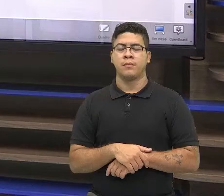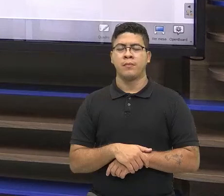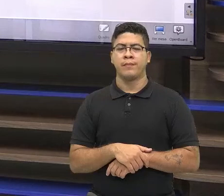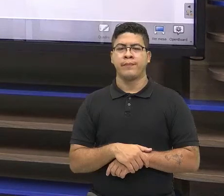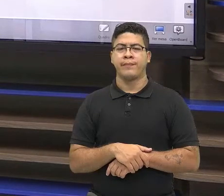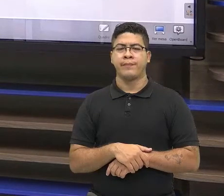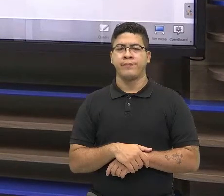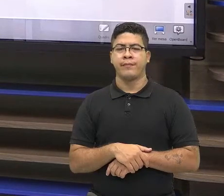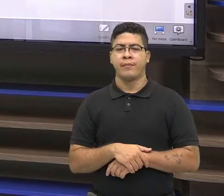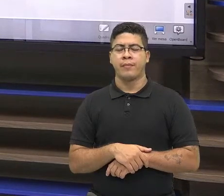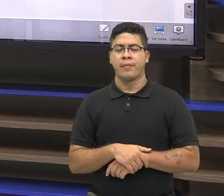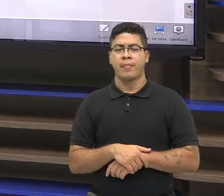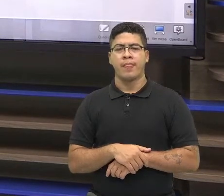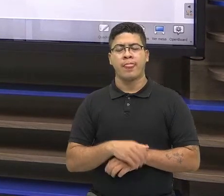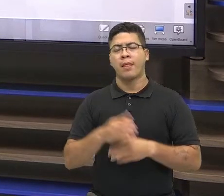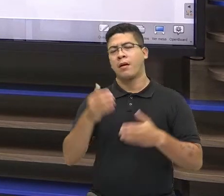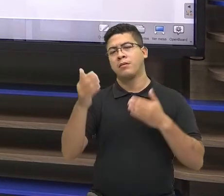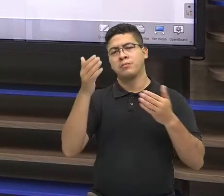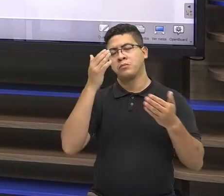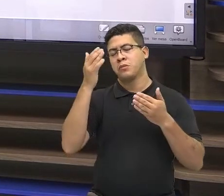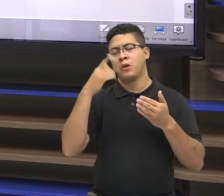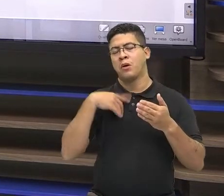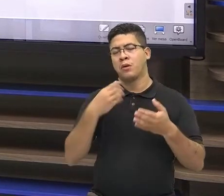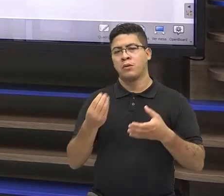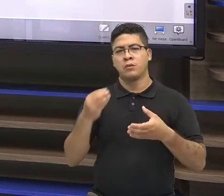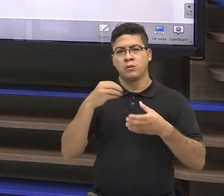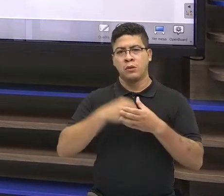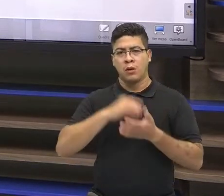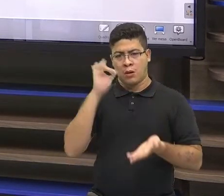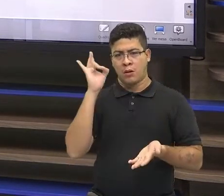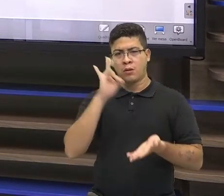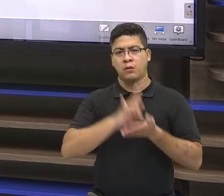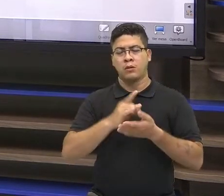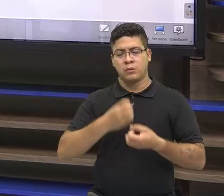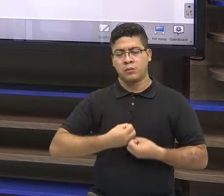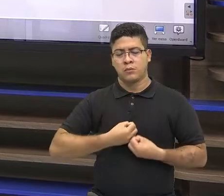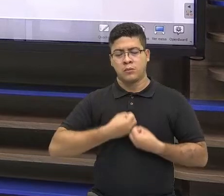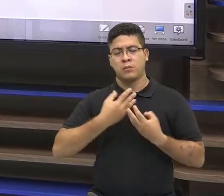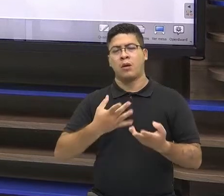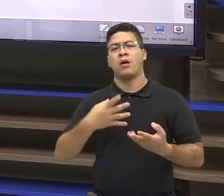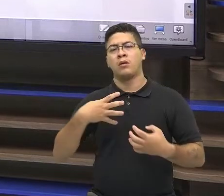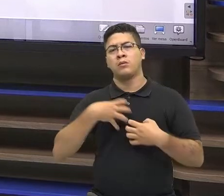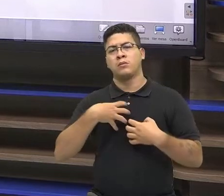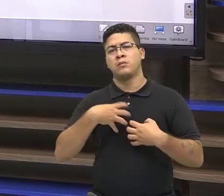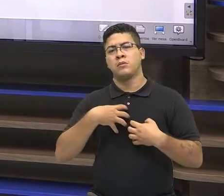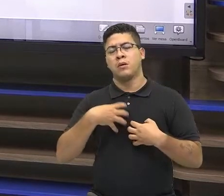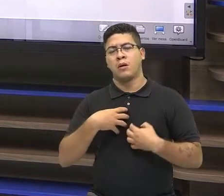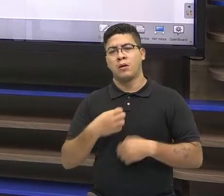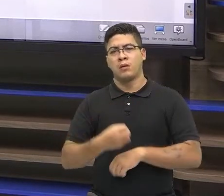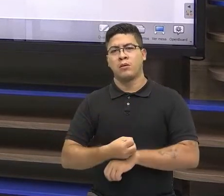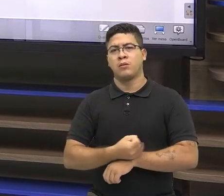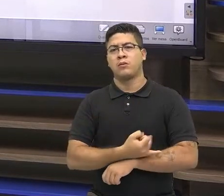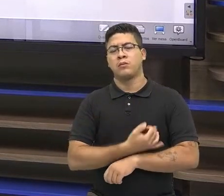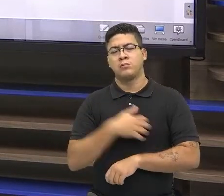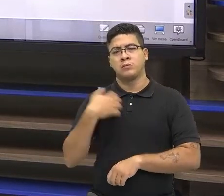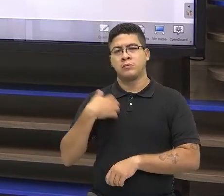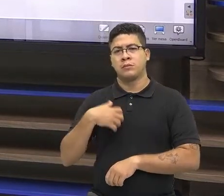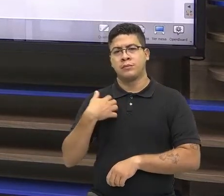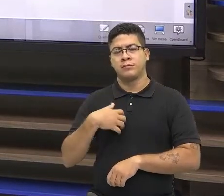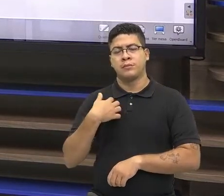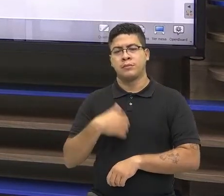humano que interessa realmente, ele colocar para fora seus sentimentos, suas emoções, suas